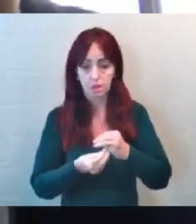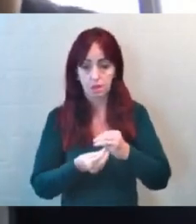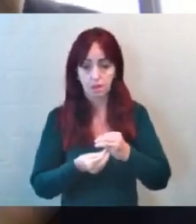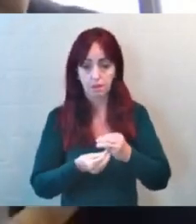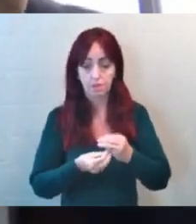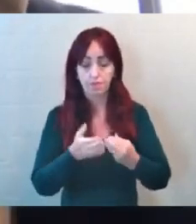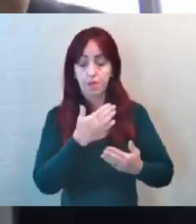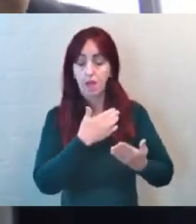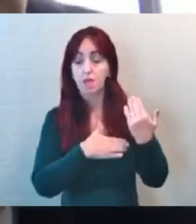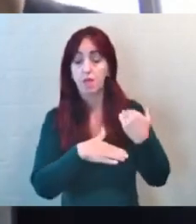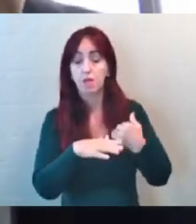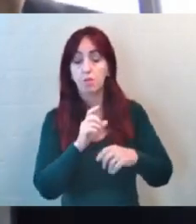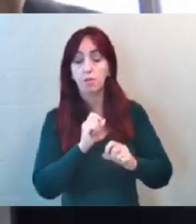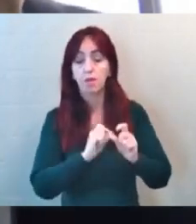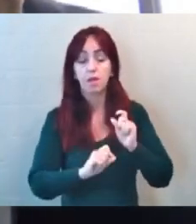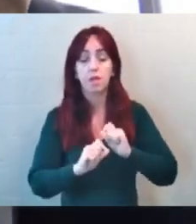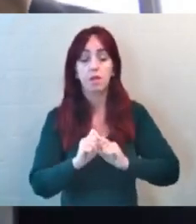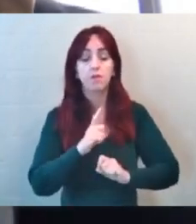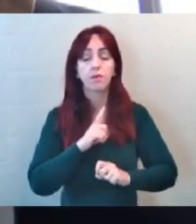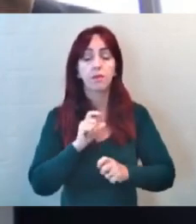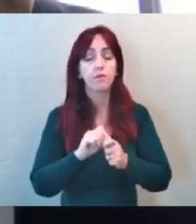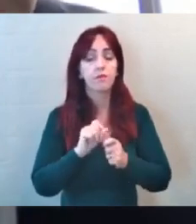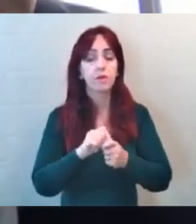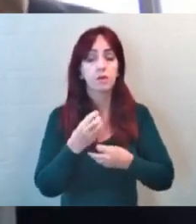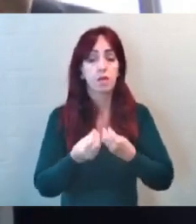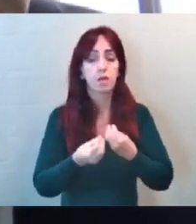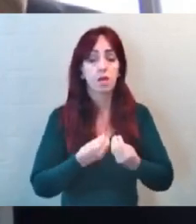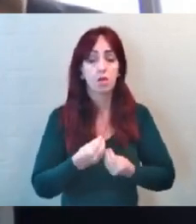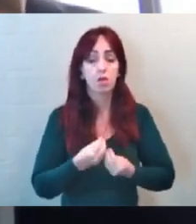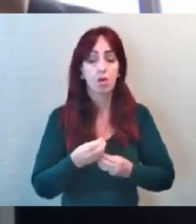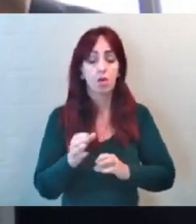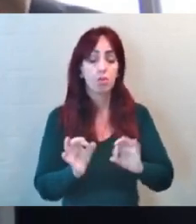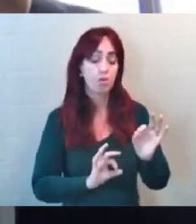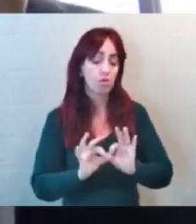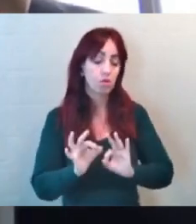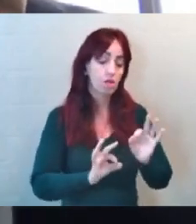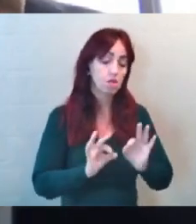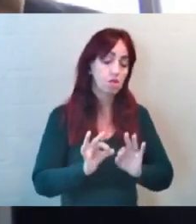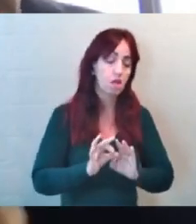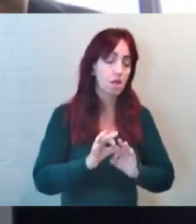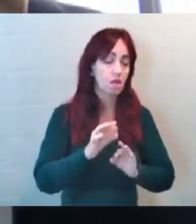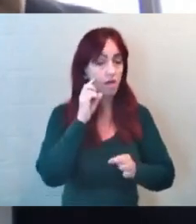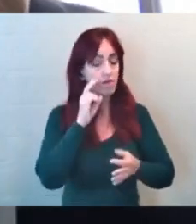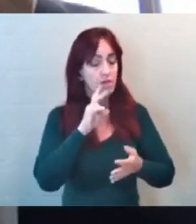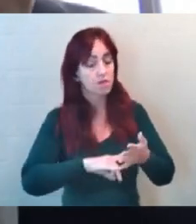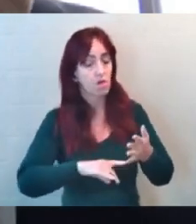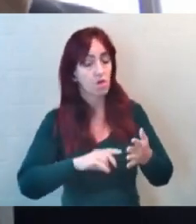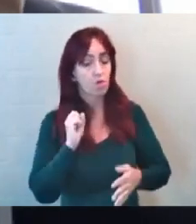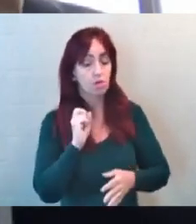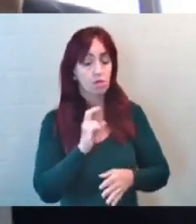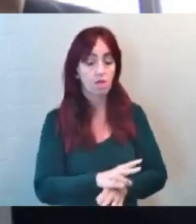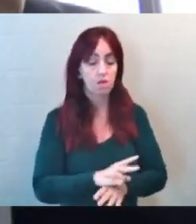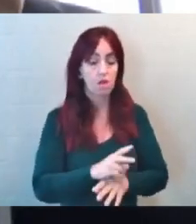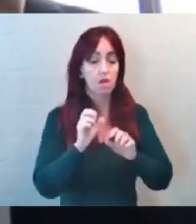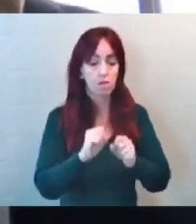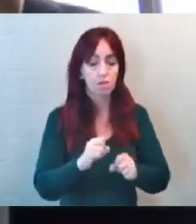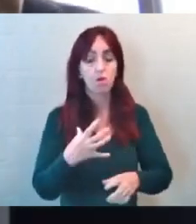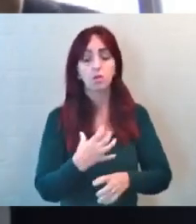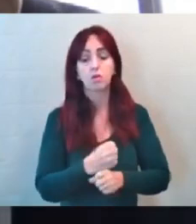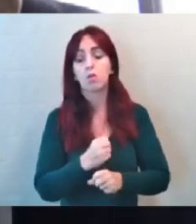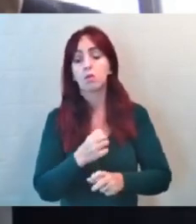Anteriormente, eles vão ter que fazer um exercício de revisão contratual que poderá